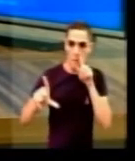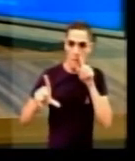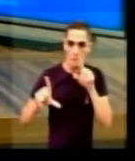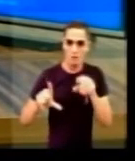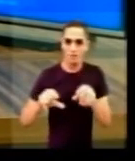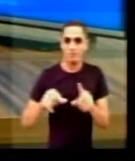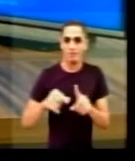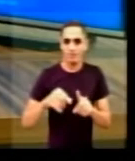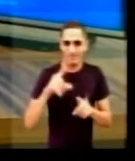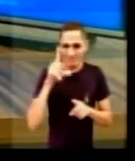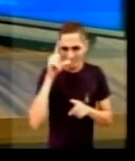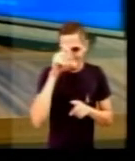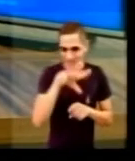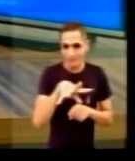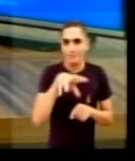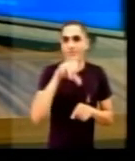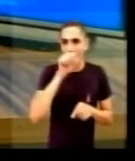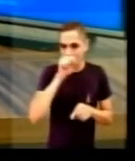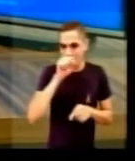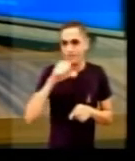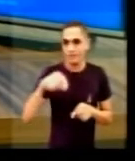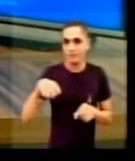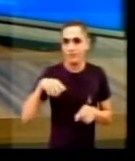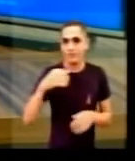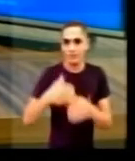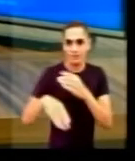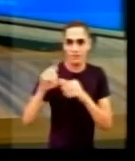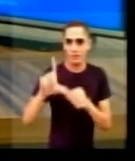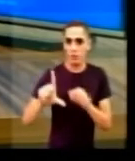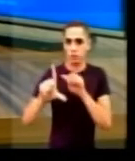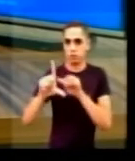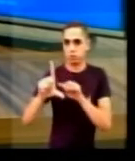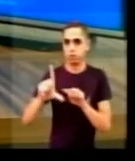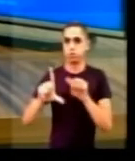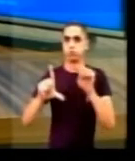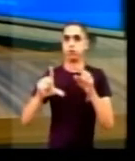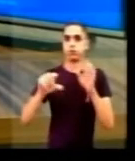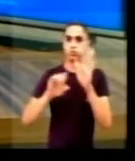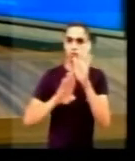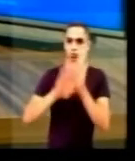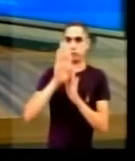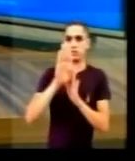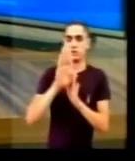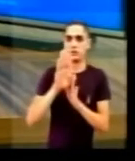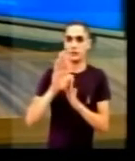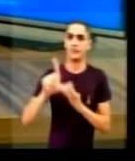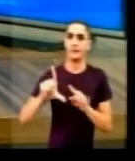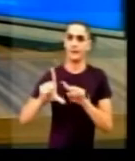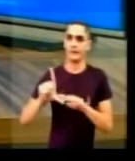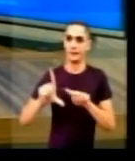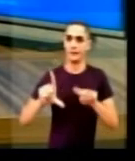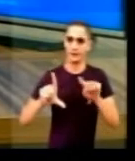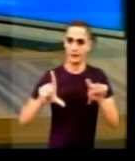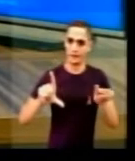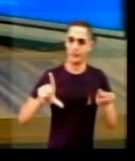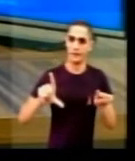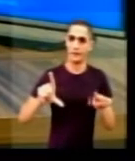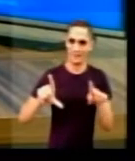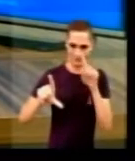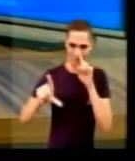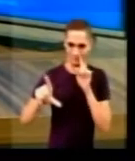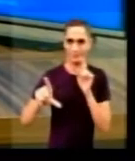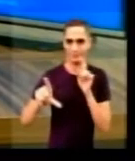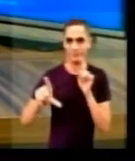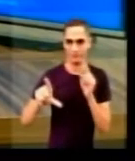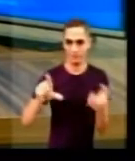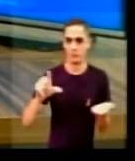pico ali no mesmo tempo que houve lá atrás, por causa do 7 de setembro, internou mais, que você já